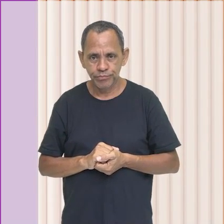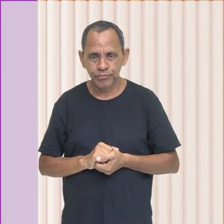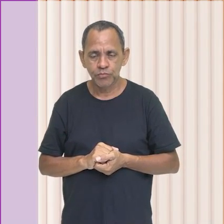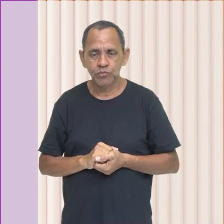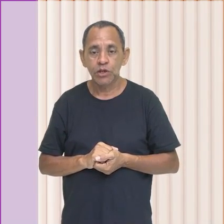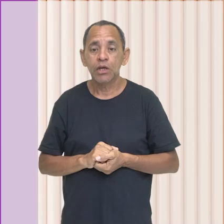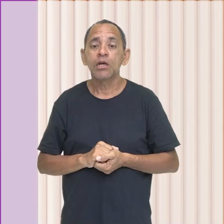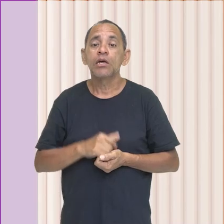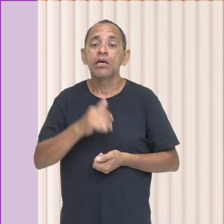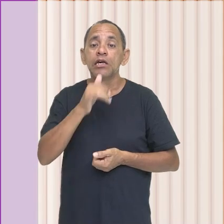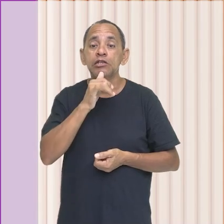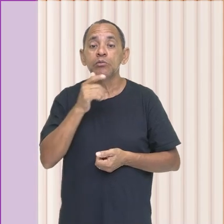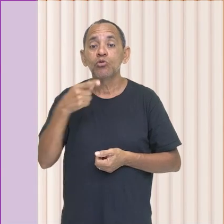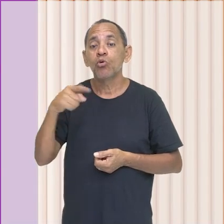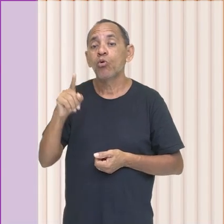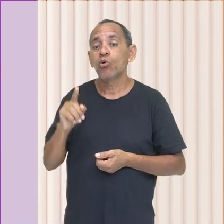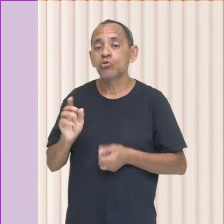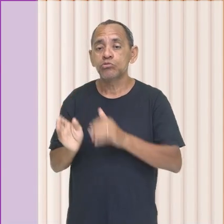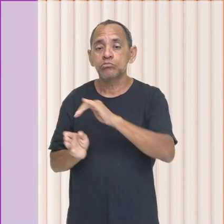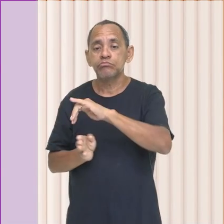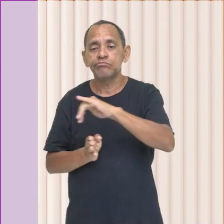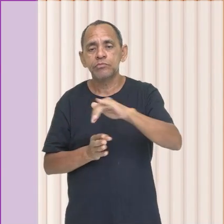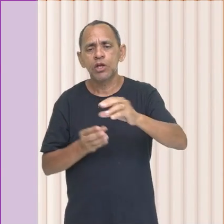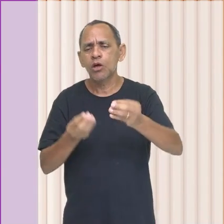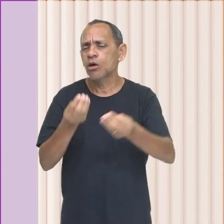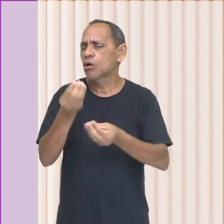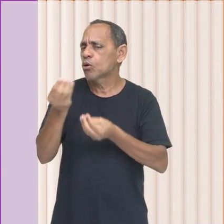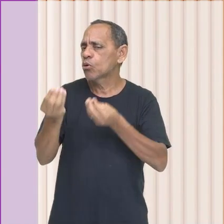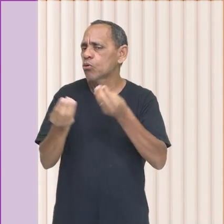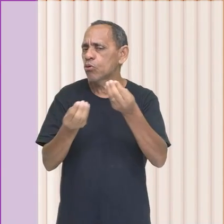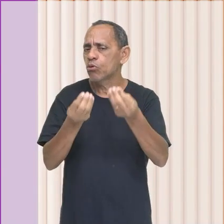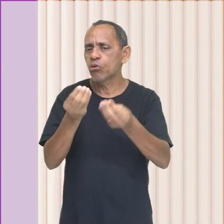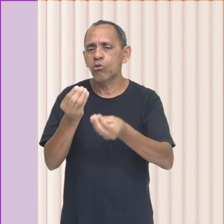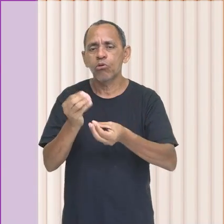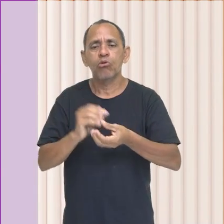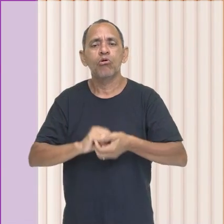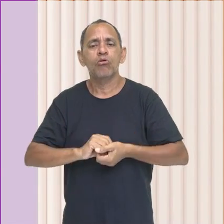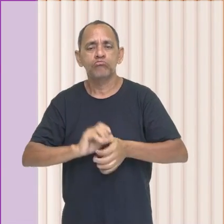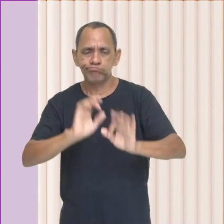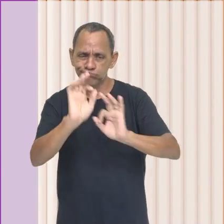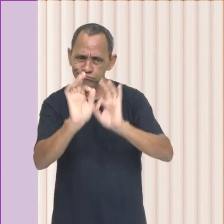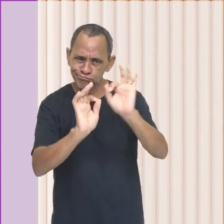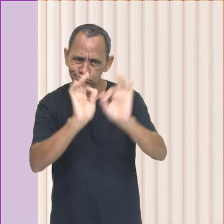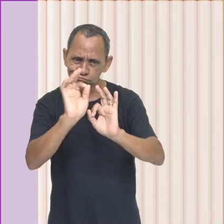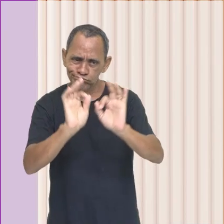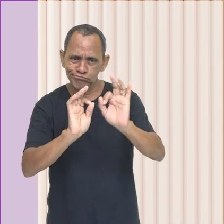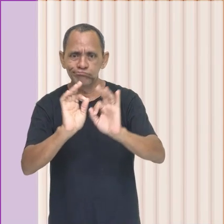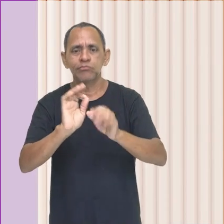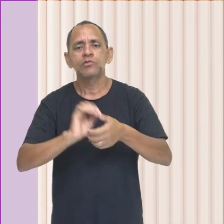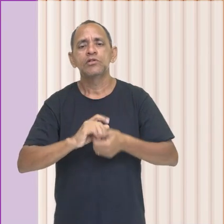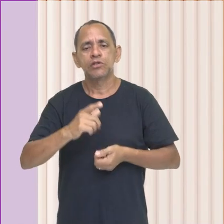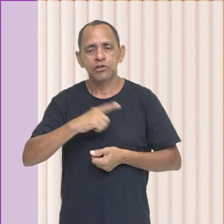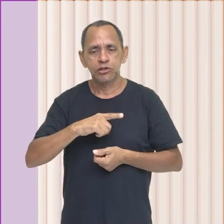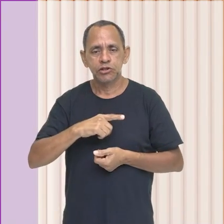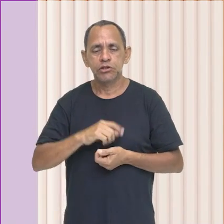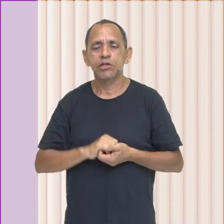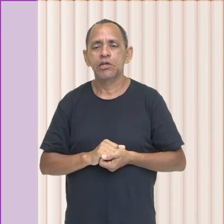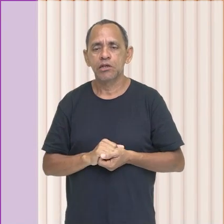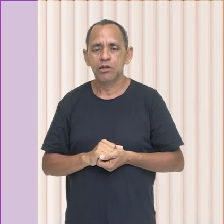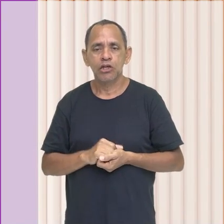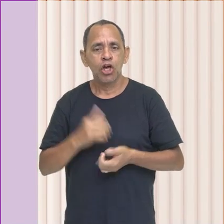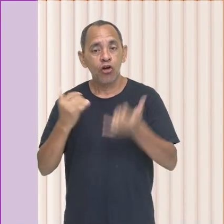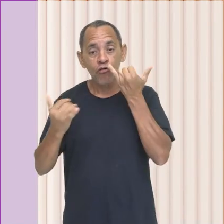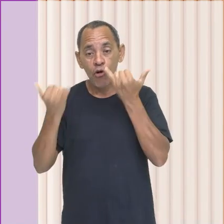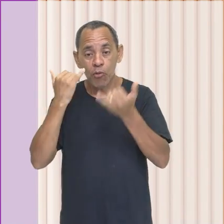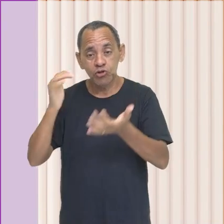exemplo para mostrar para você que é justamente a construção né de uma função dado alguns valores tá bom E aí eu